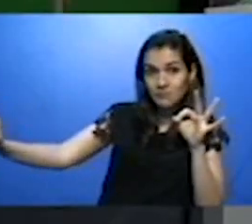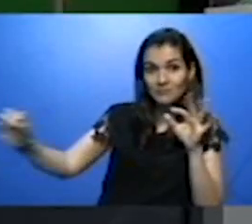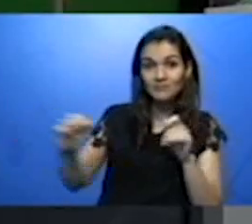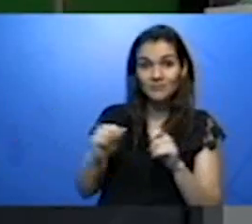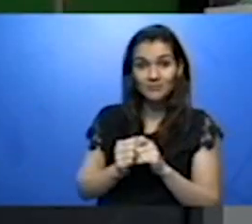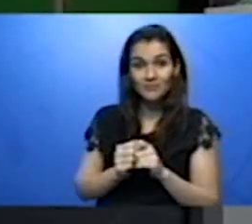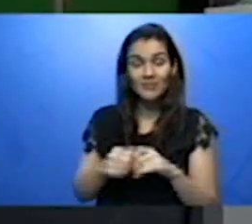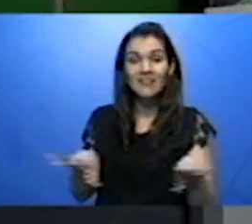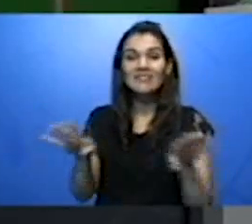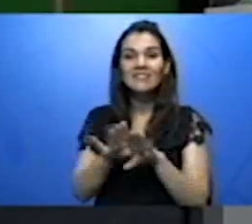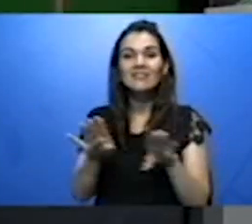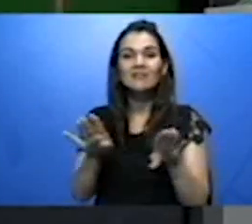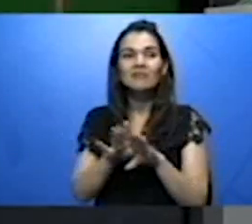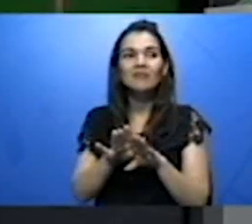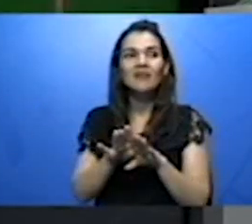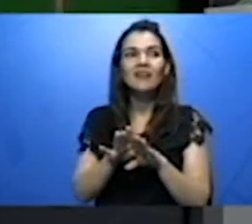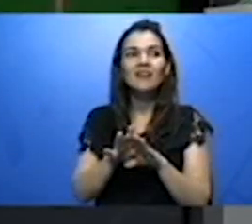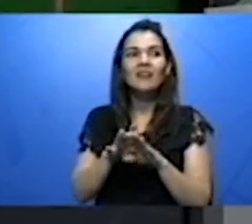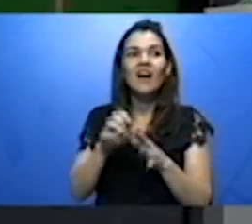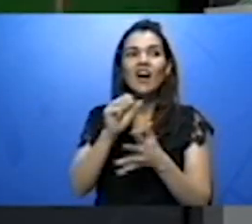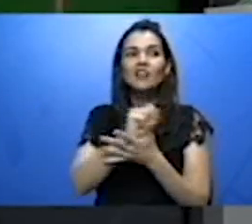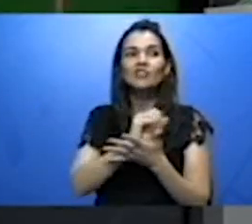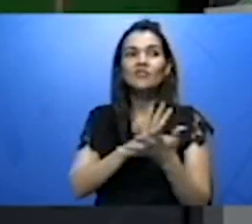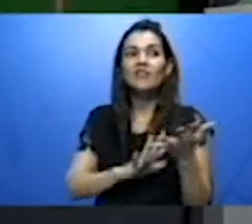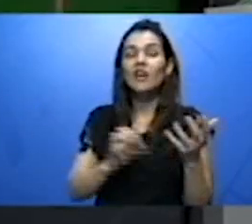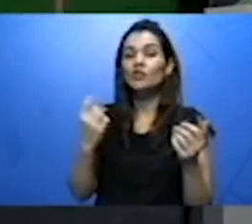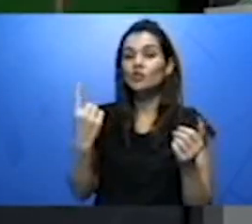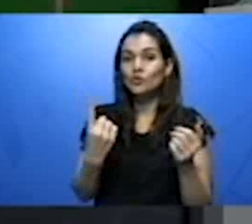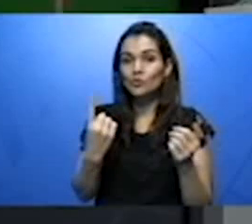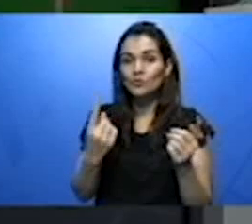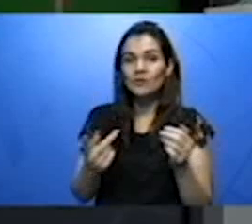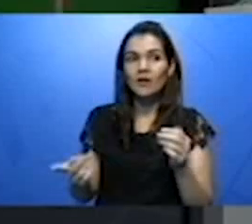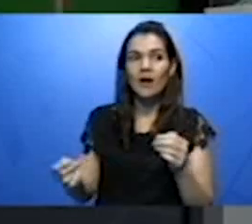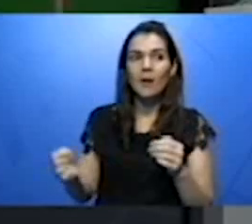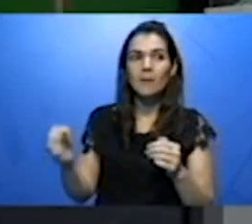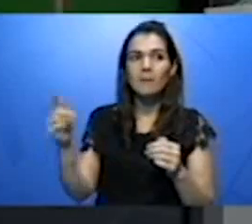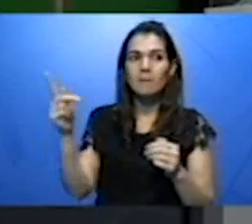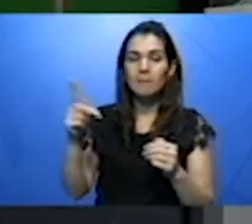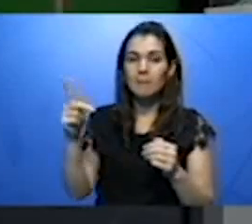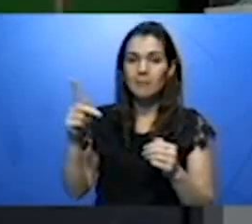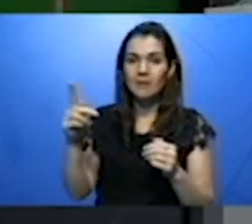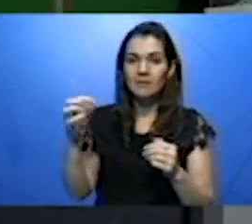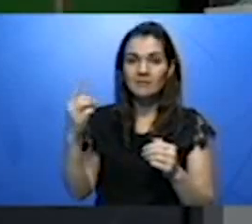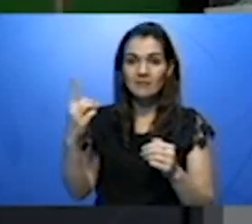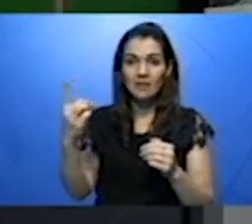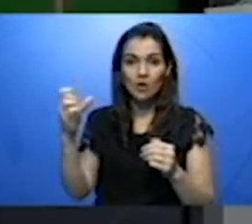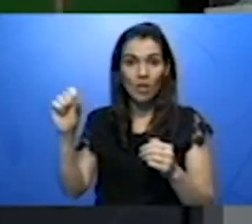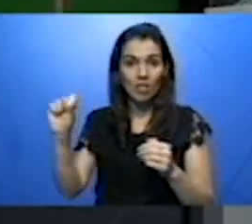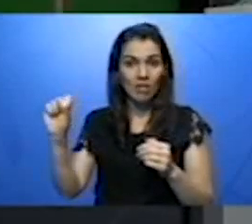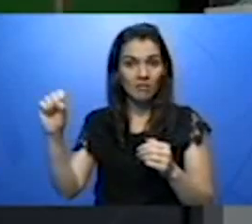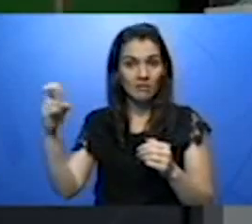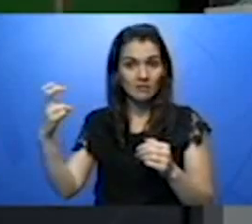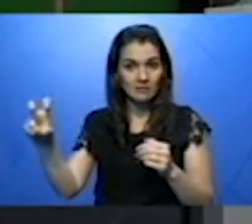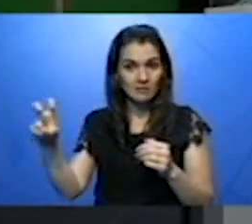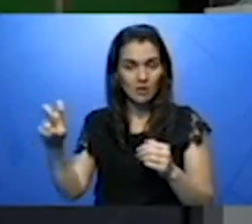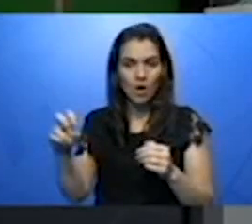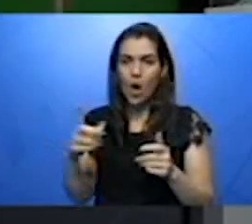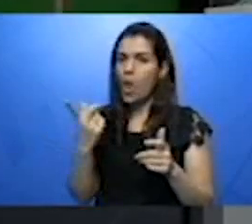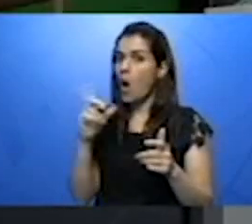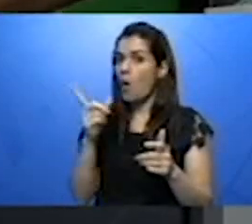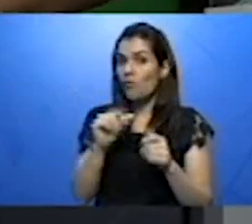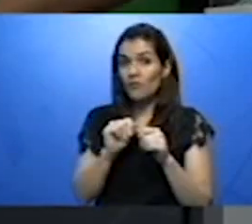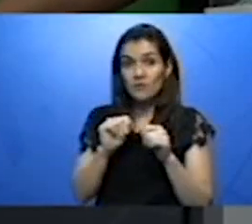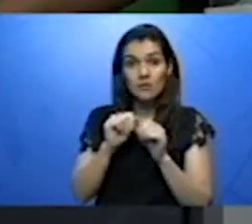e atividades um na página 181 até a 185 não faremos a unidade